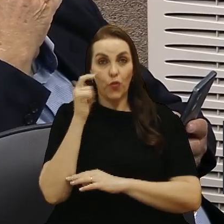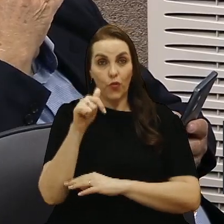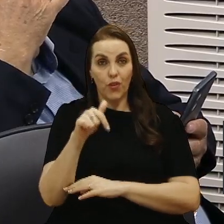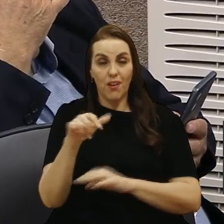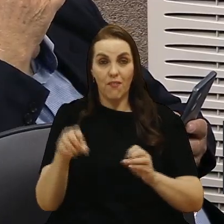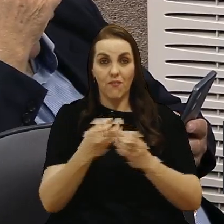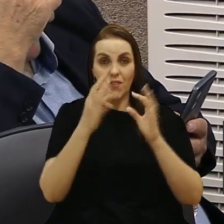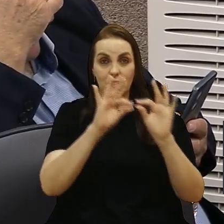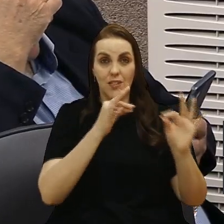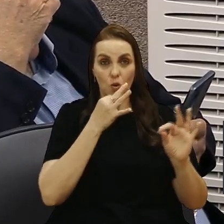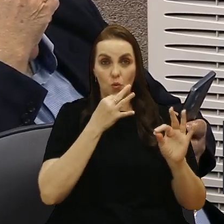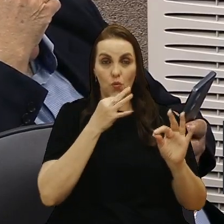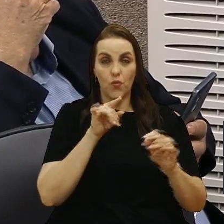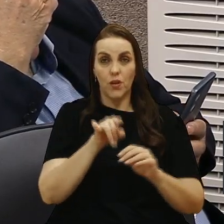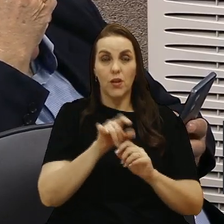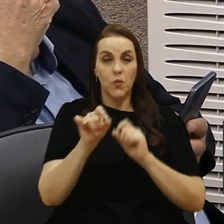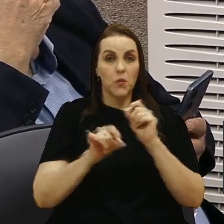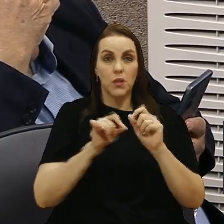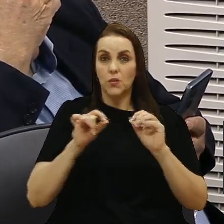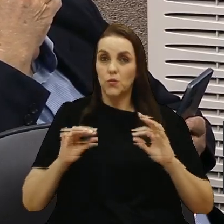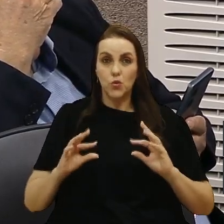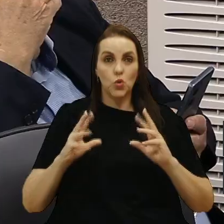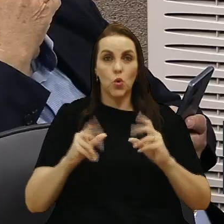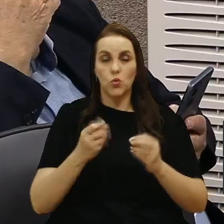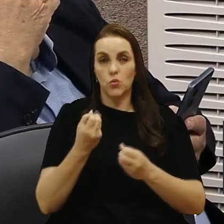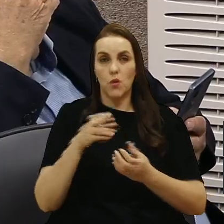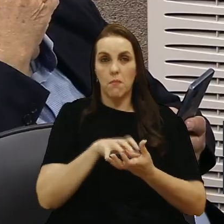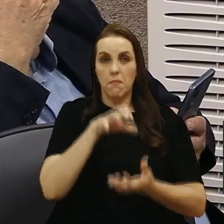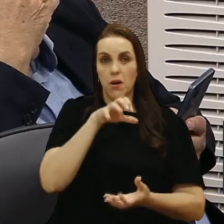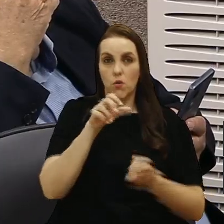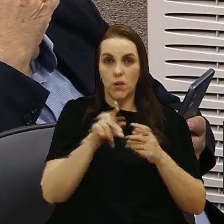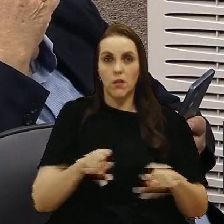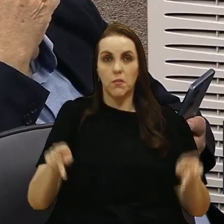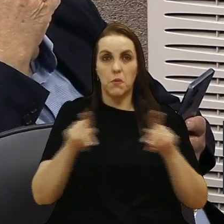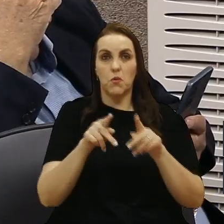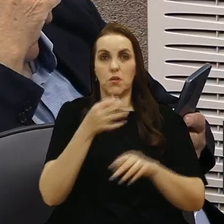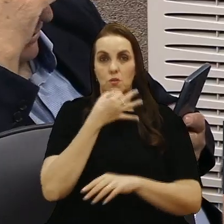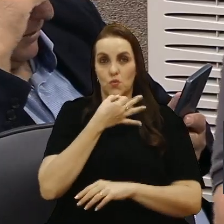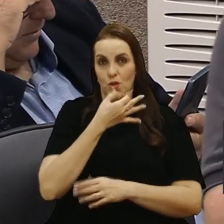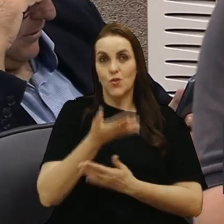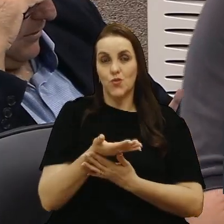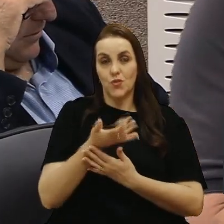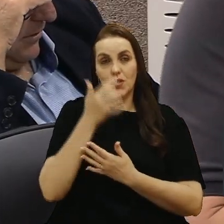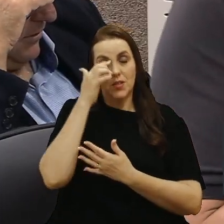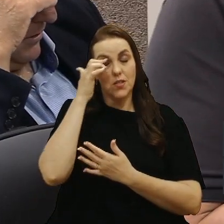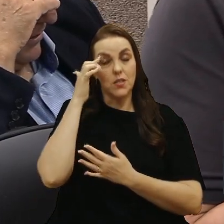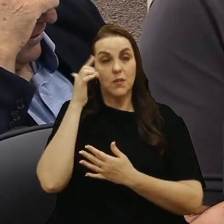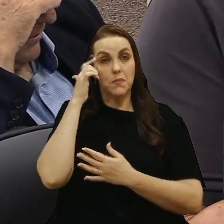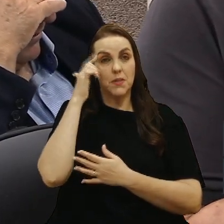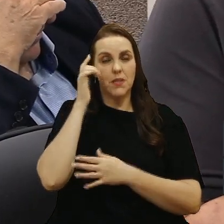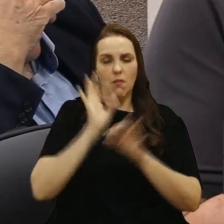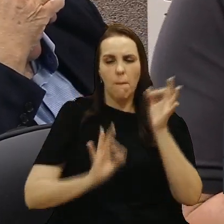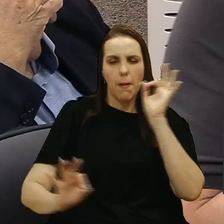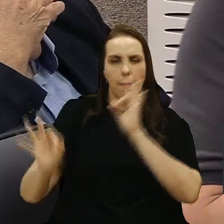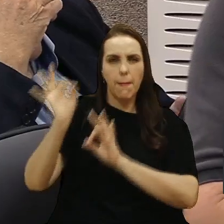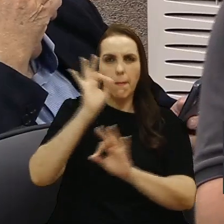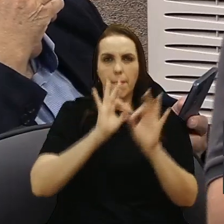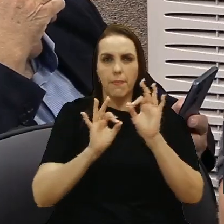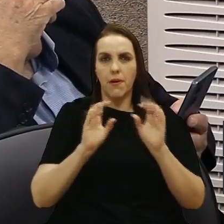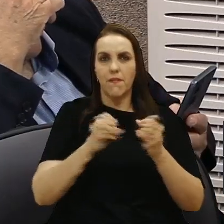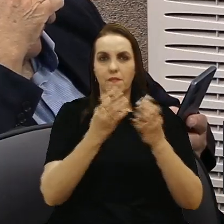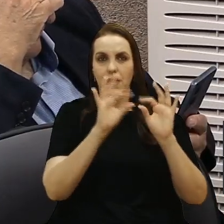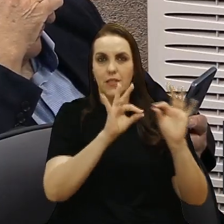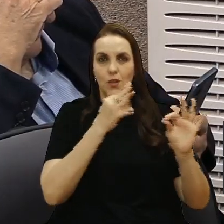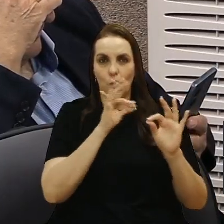Uva, aquilo que todos, ou a maioria da população de Caxias do Sul esperava, uma repaginação da Festa da Uva,